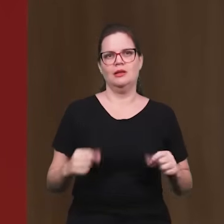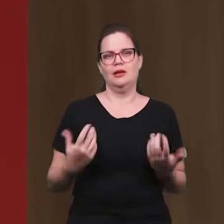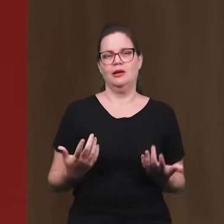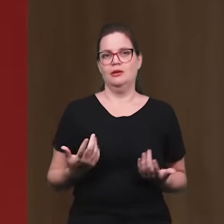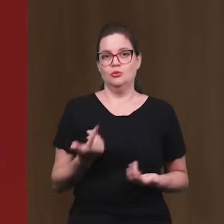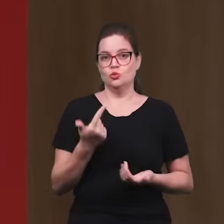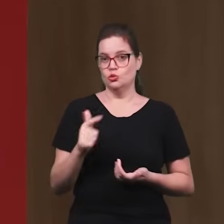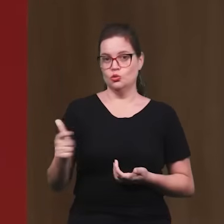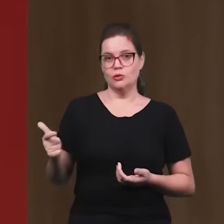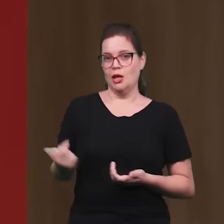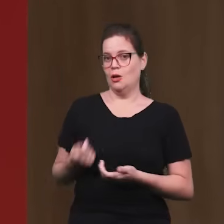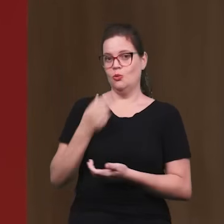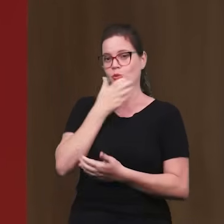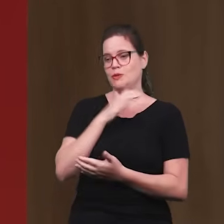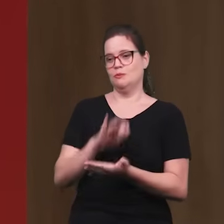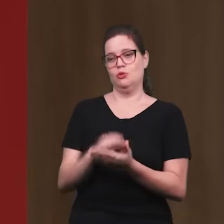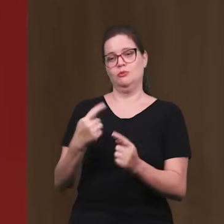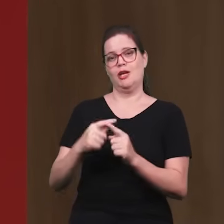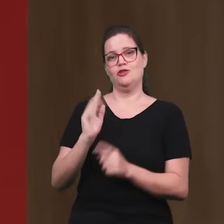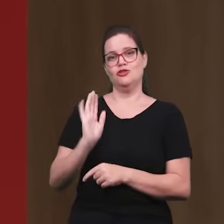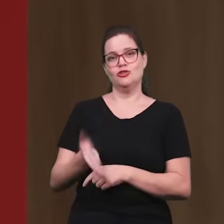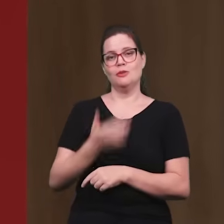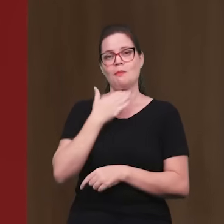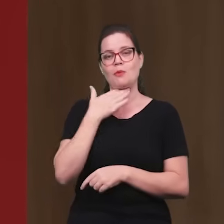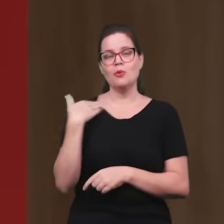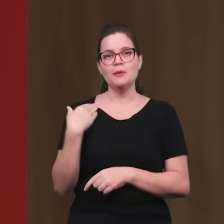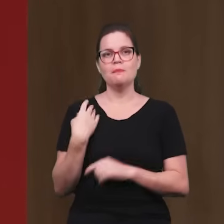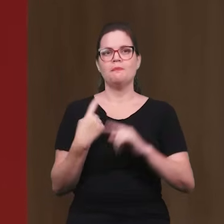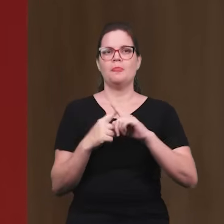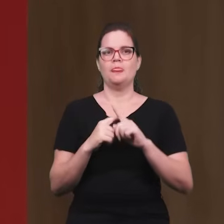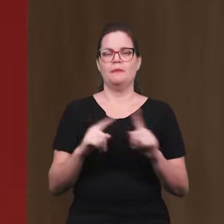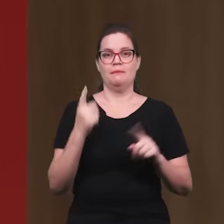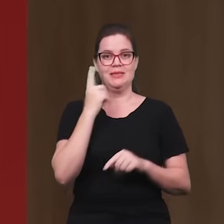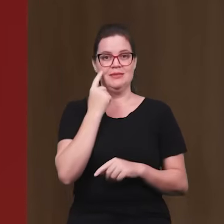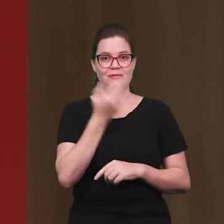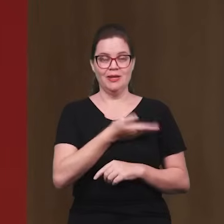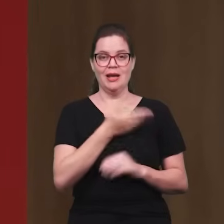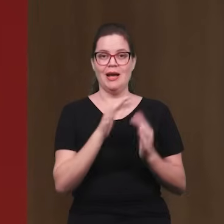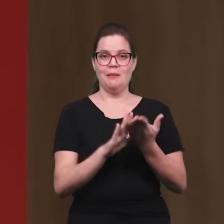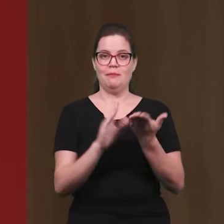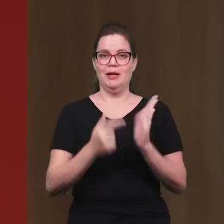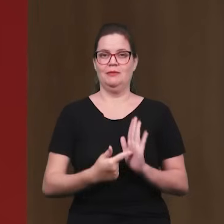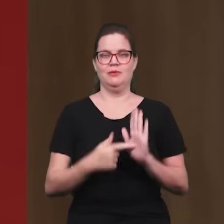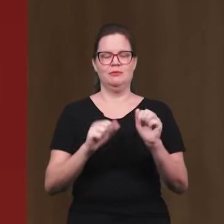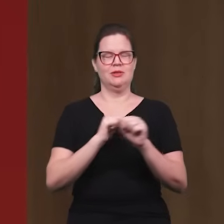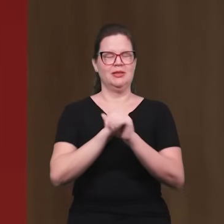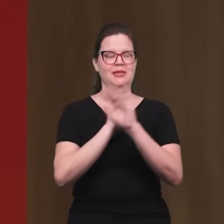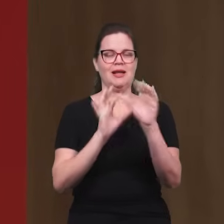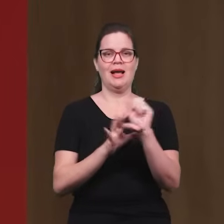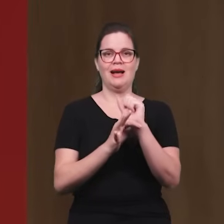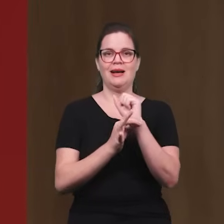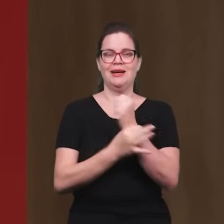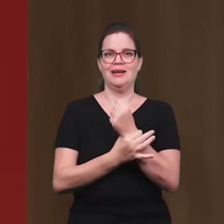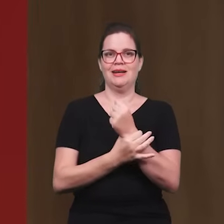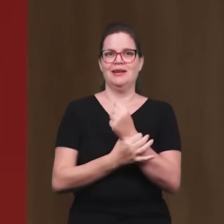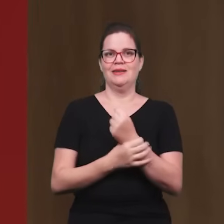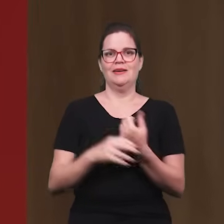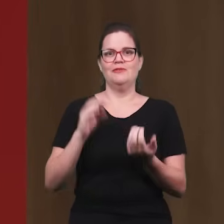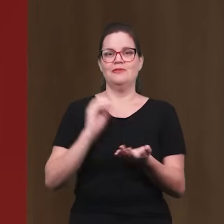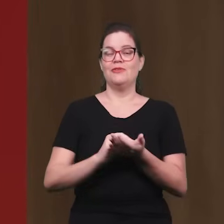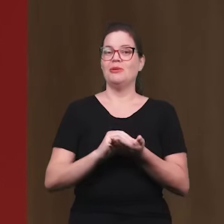não tem o marido com elas, mas aqui a palavra do Senhor nos garante, nenhuma